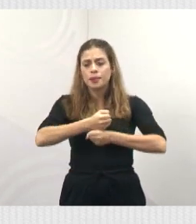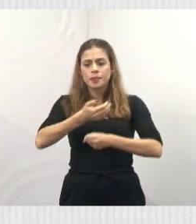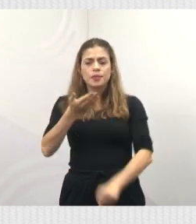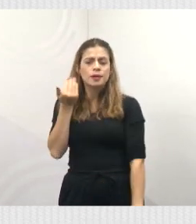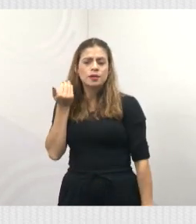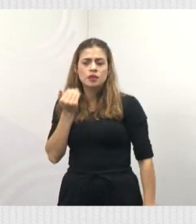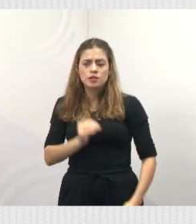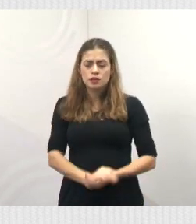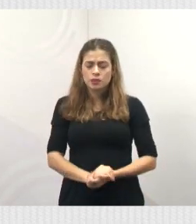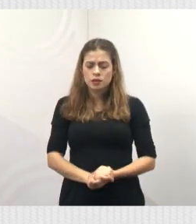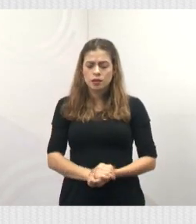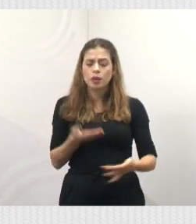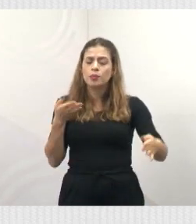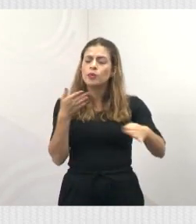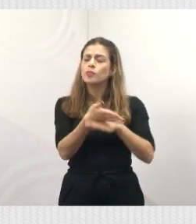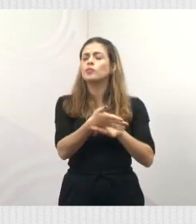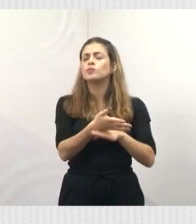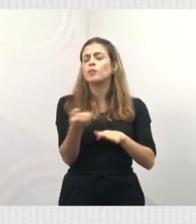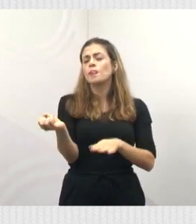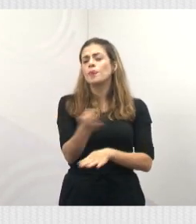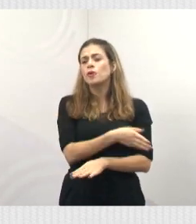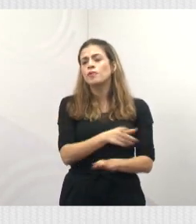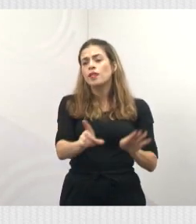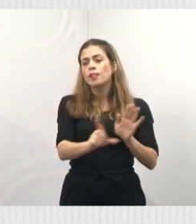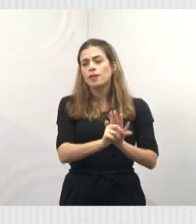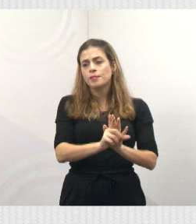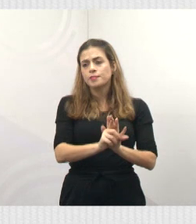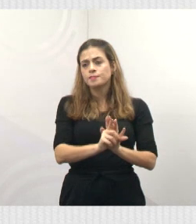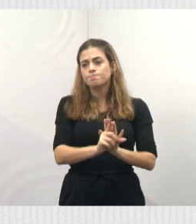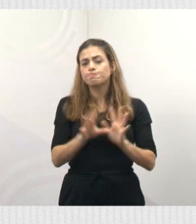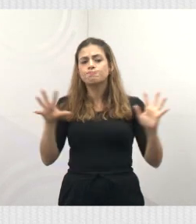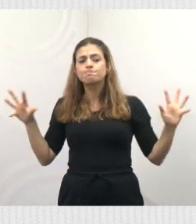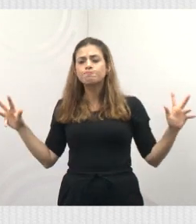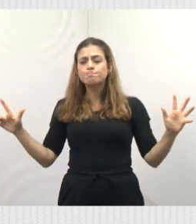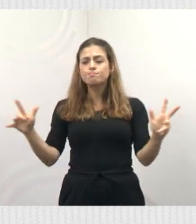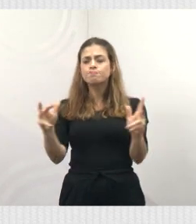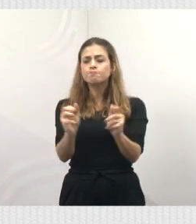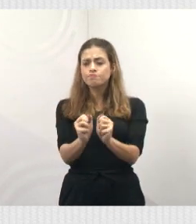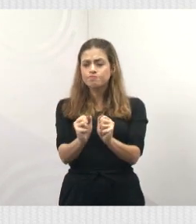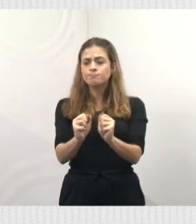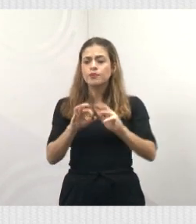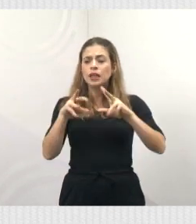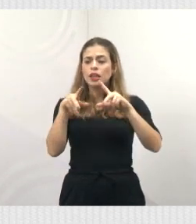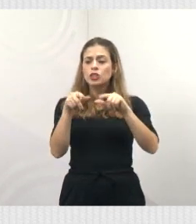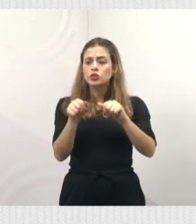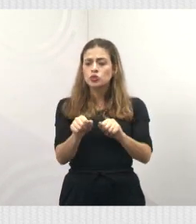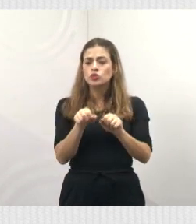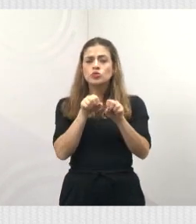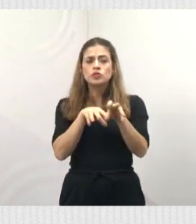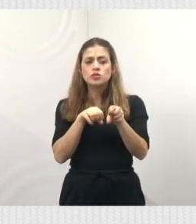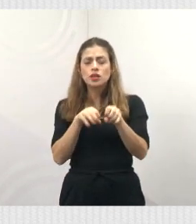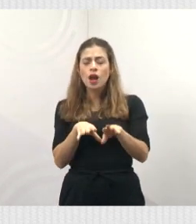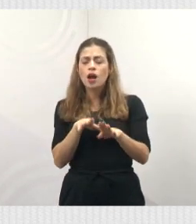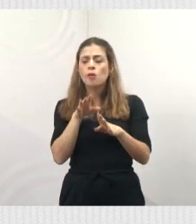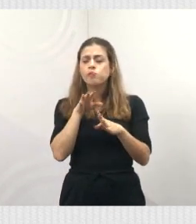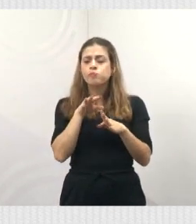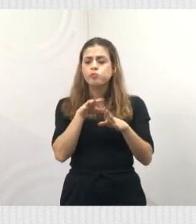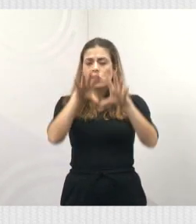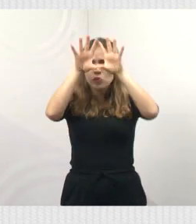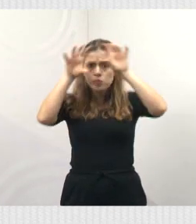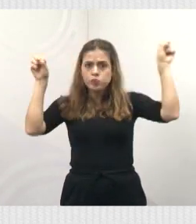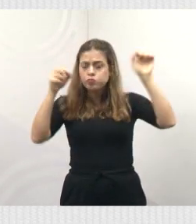nova legislação que contempla todas as recomendações do Tribunal de Contas para a gente resolver de vez